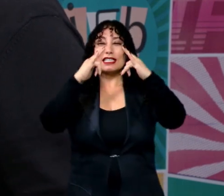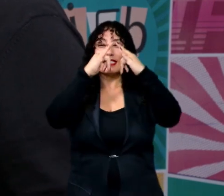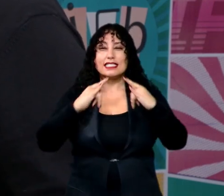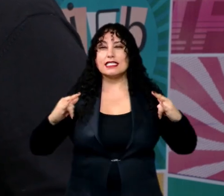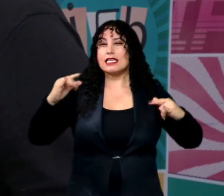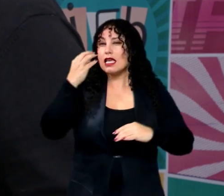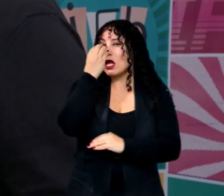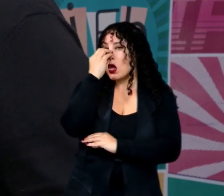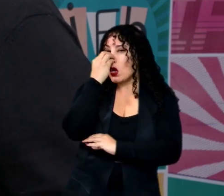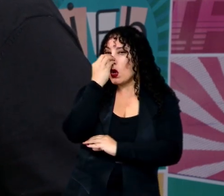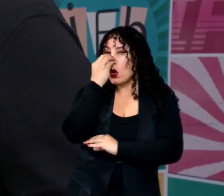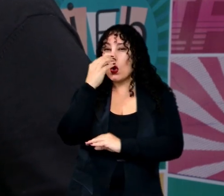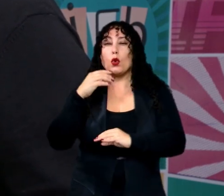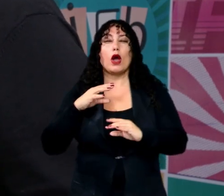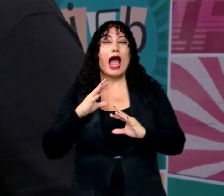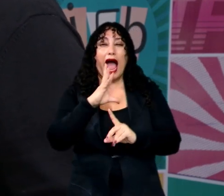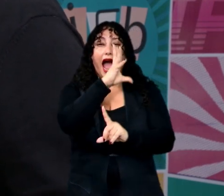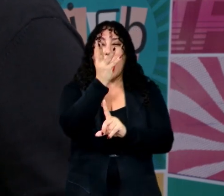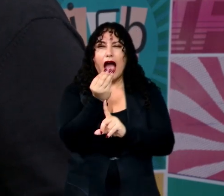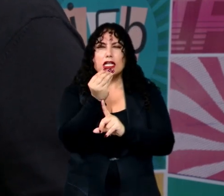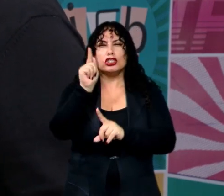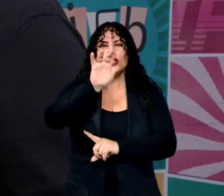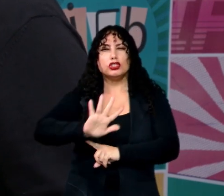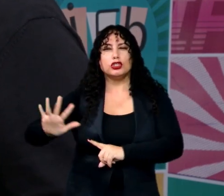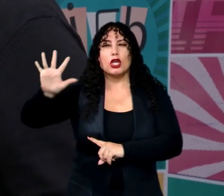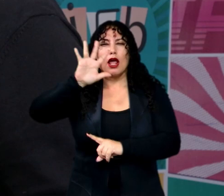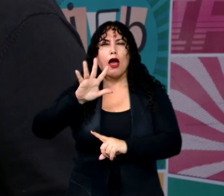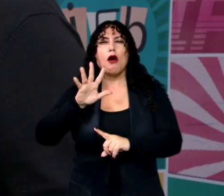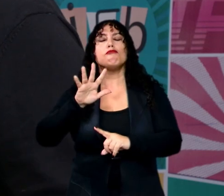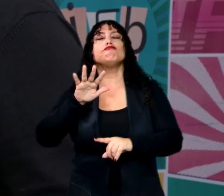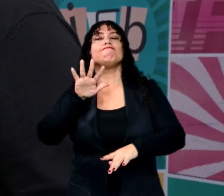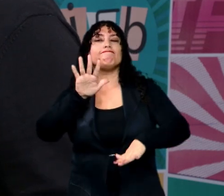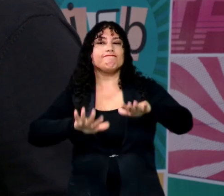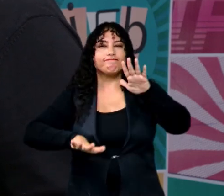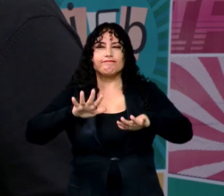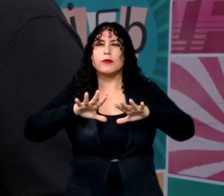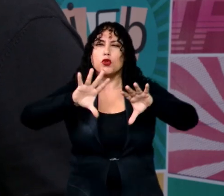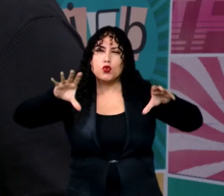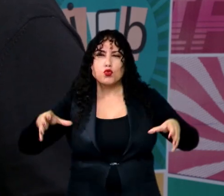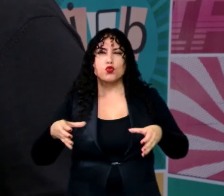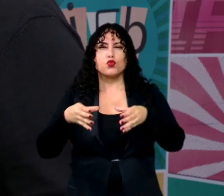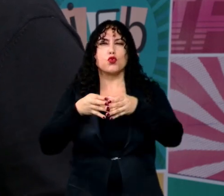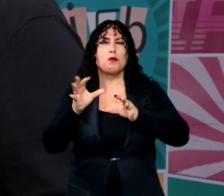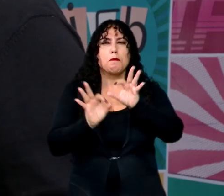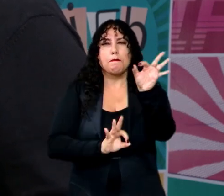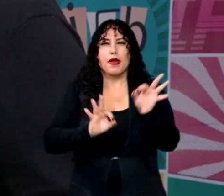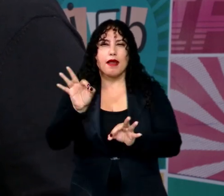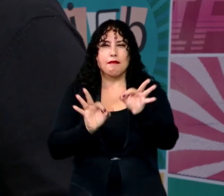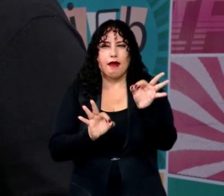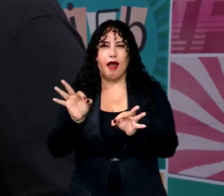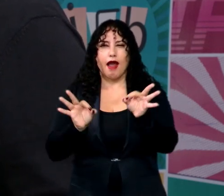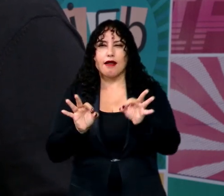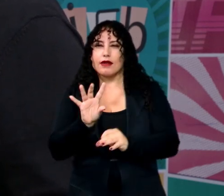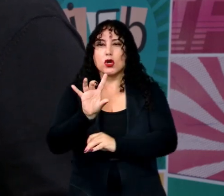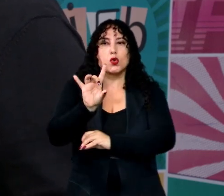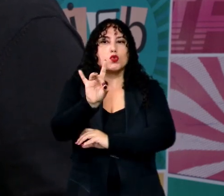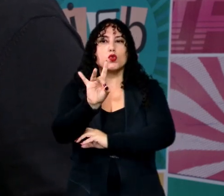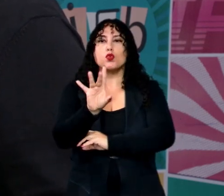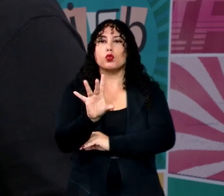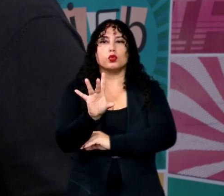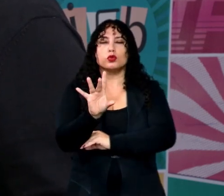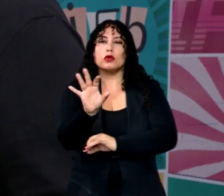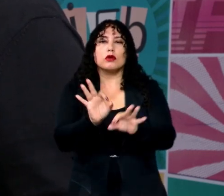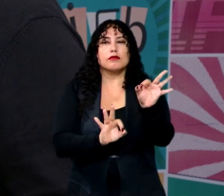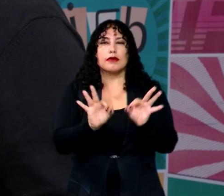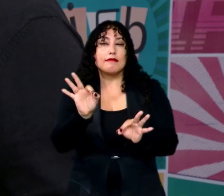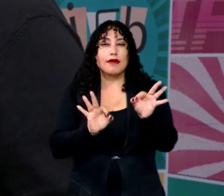as artes cênicas em geral, depende de um coletivo bem preparado e não só bem